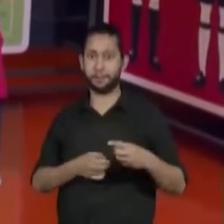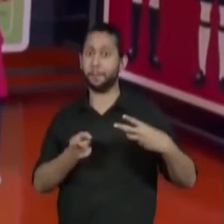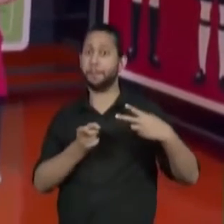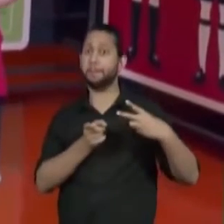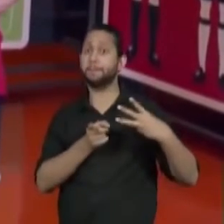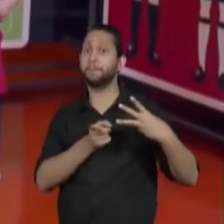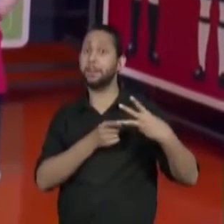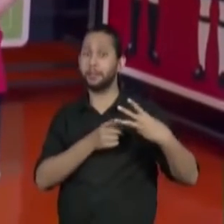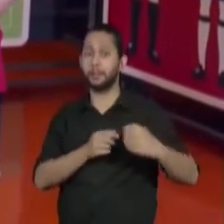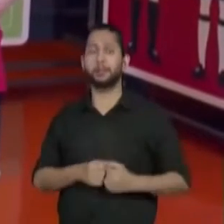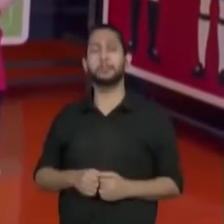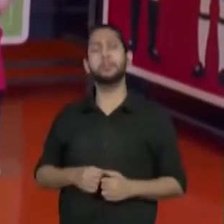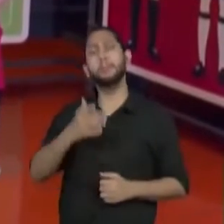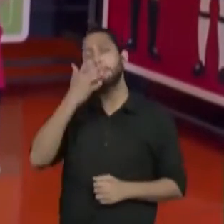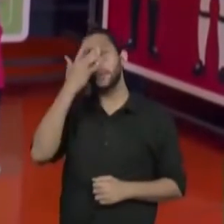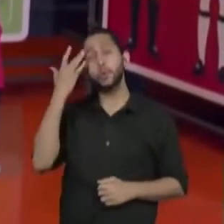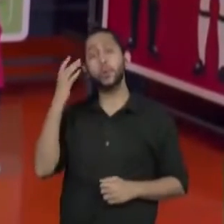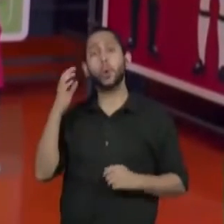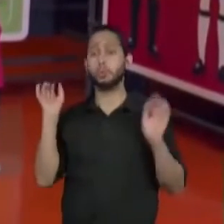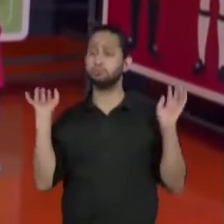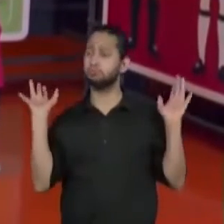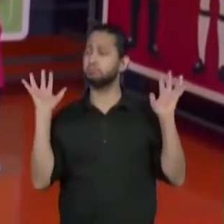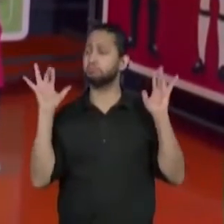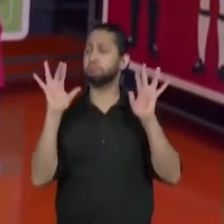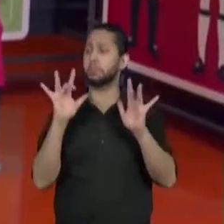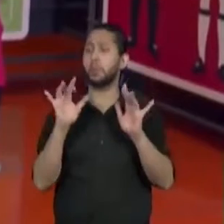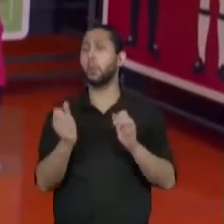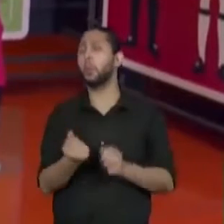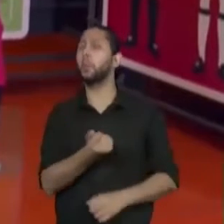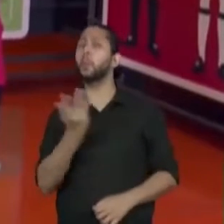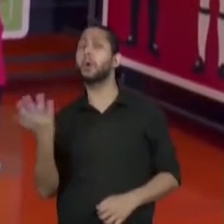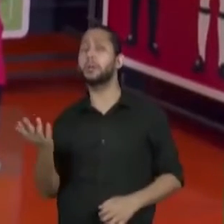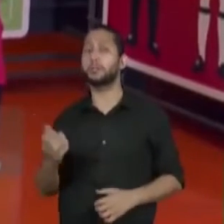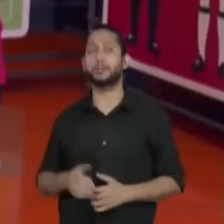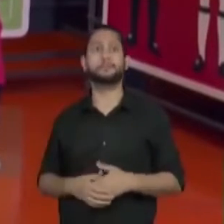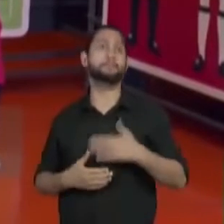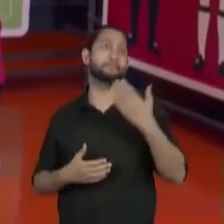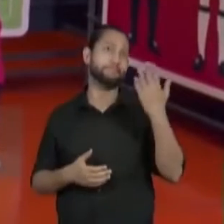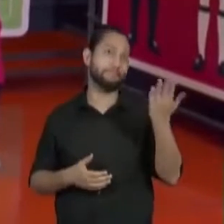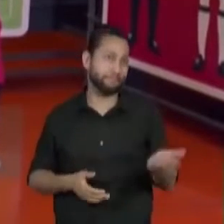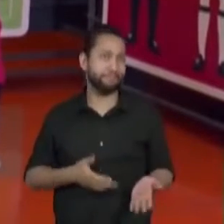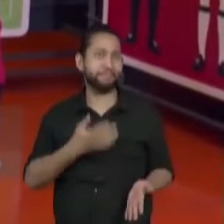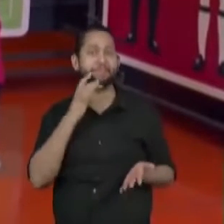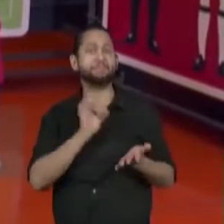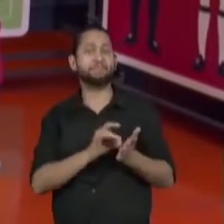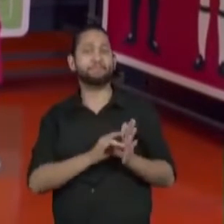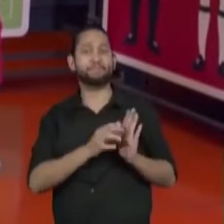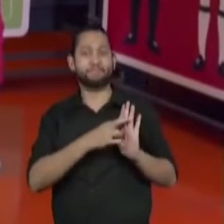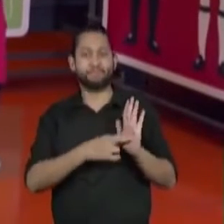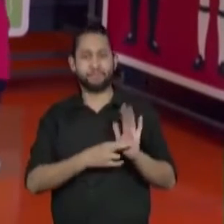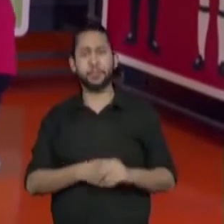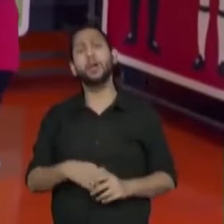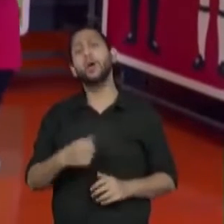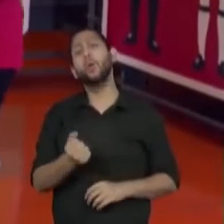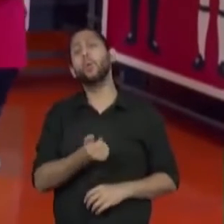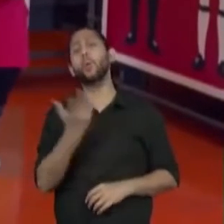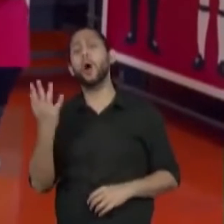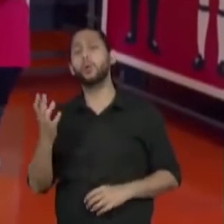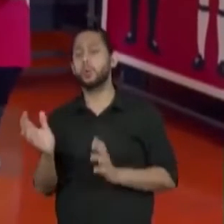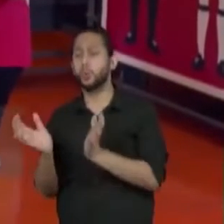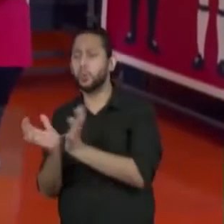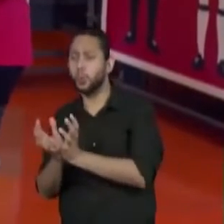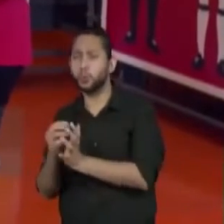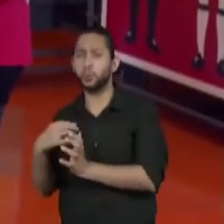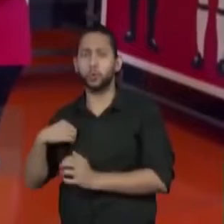sobre o número de jogadores. Ah, então vamos, como nós voltamos aí nessas regras, quantos jogadores mesmo jogam